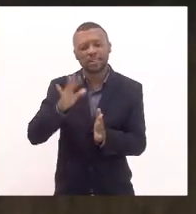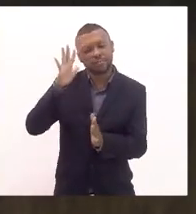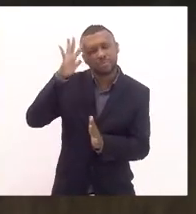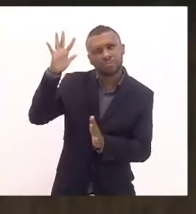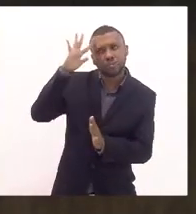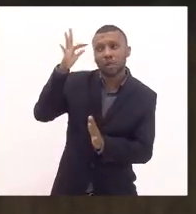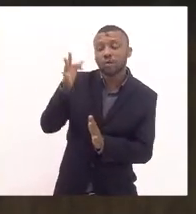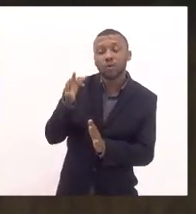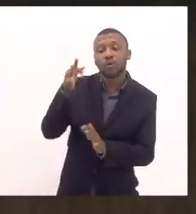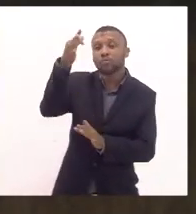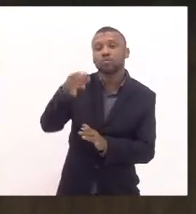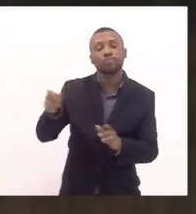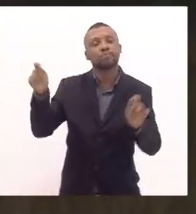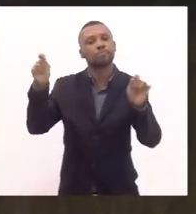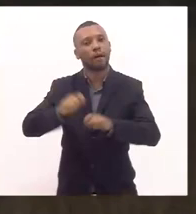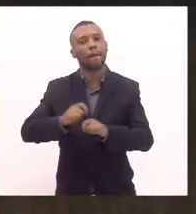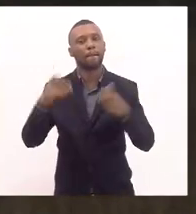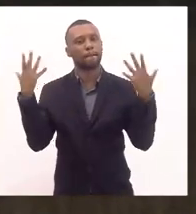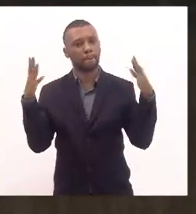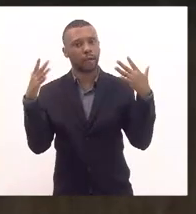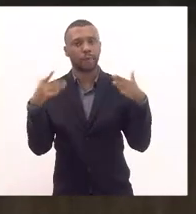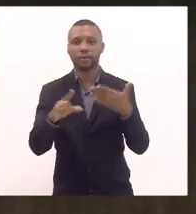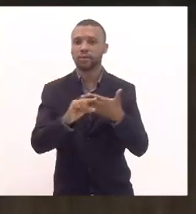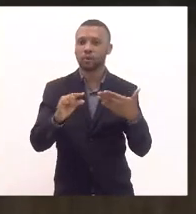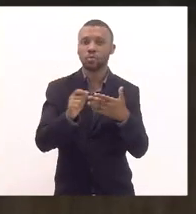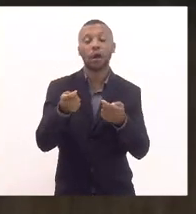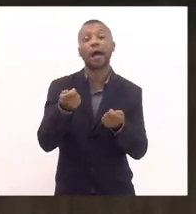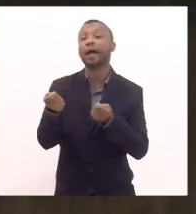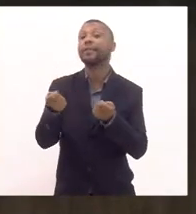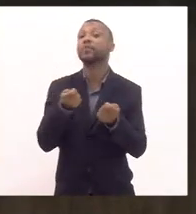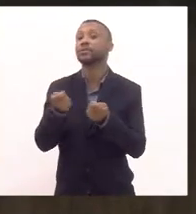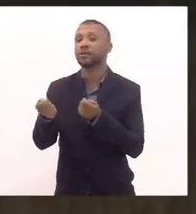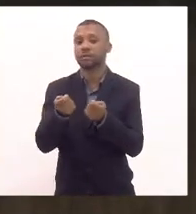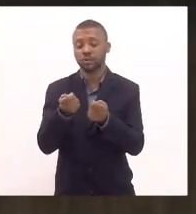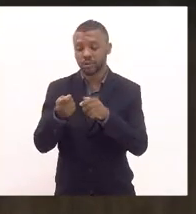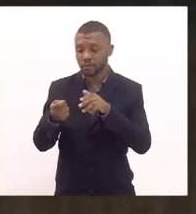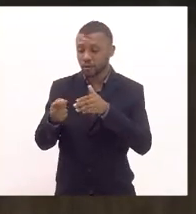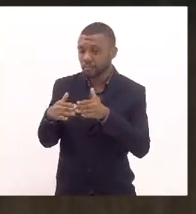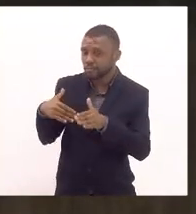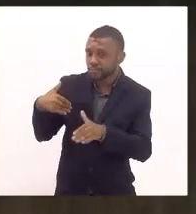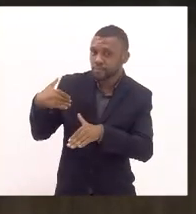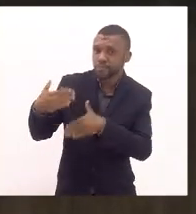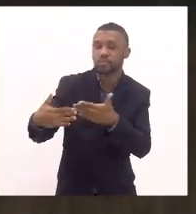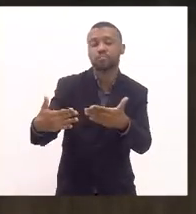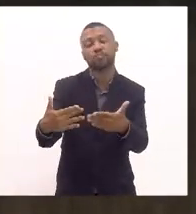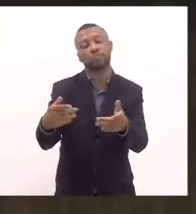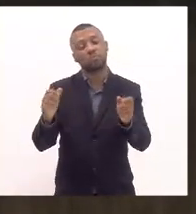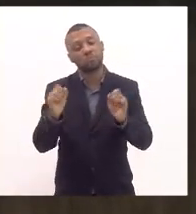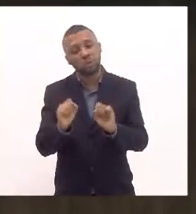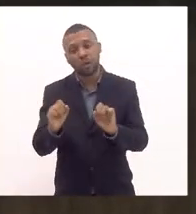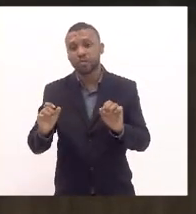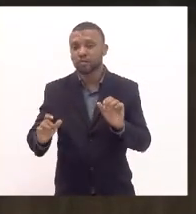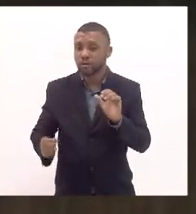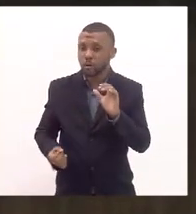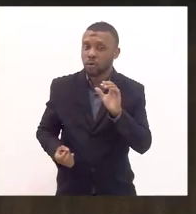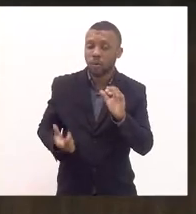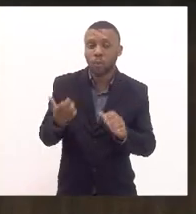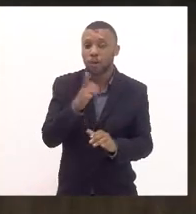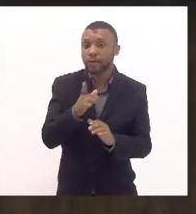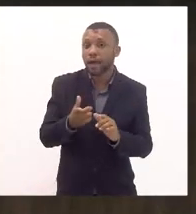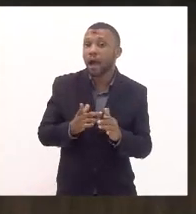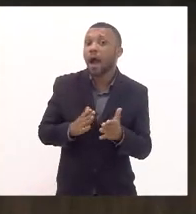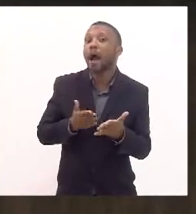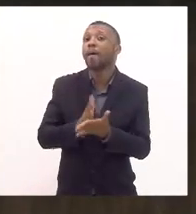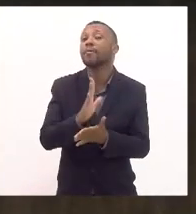Parabéns ao autor Parabéns as negociações que caminharam e a efetividade desse projeto